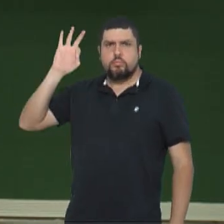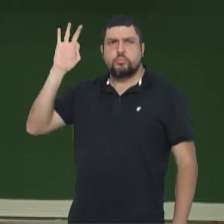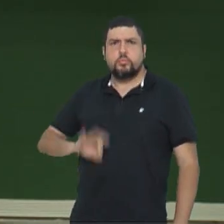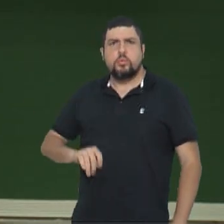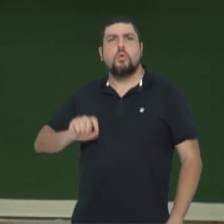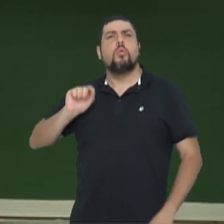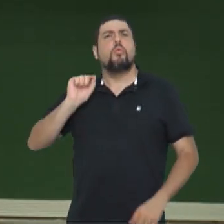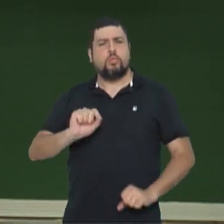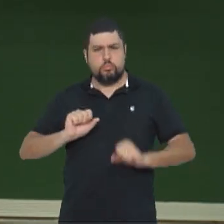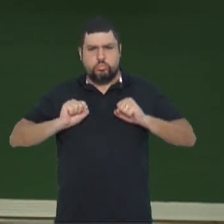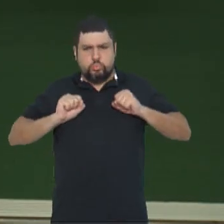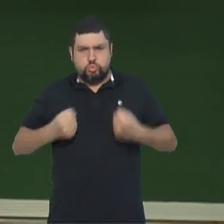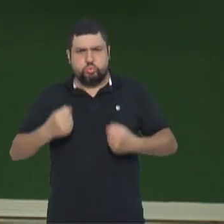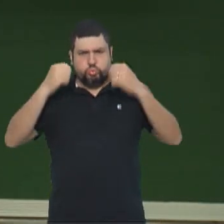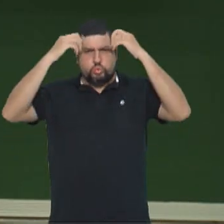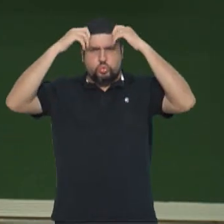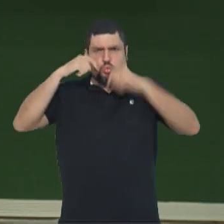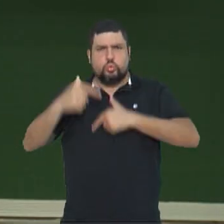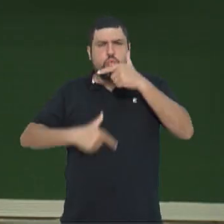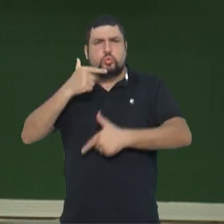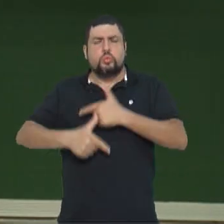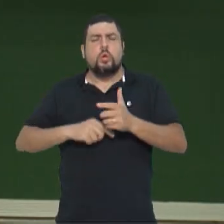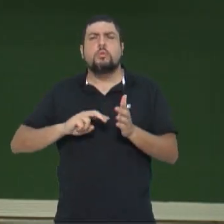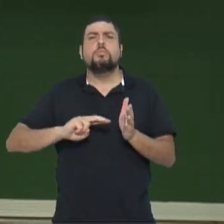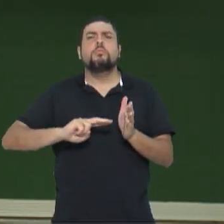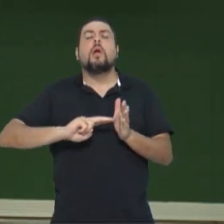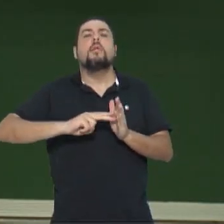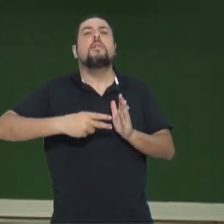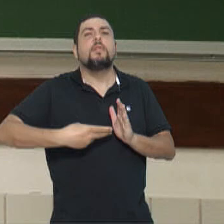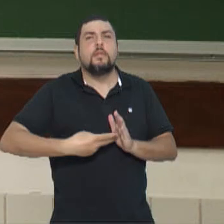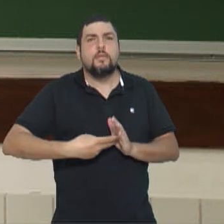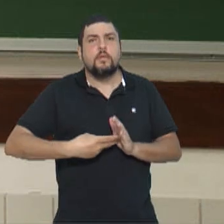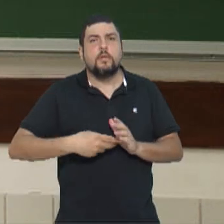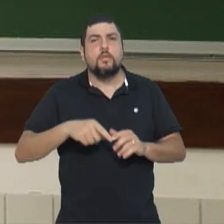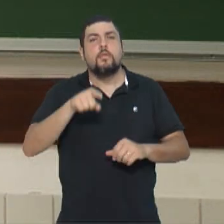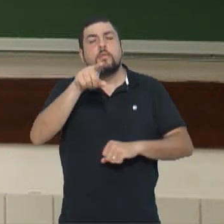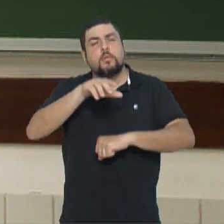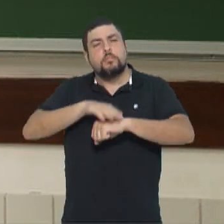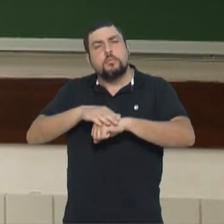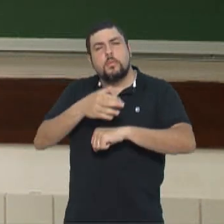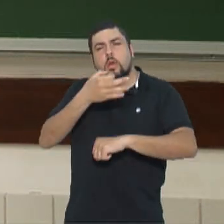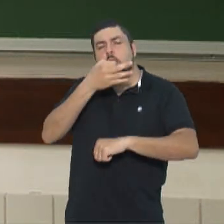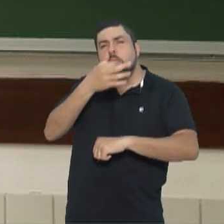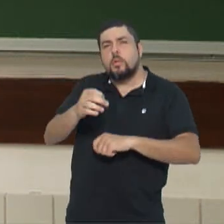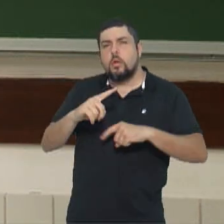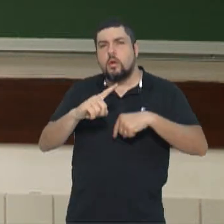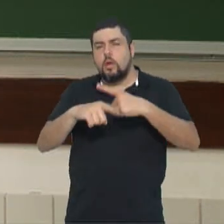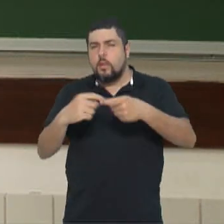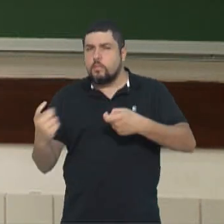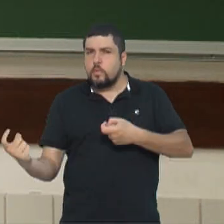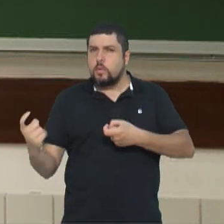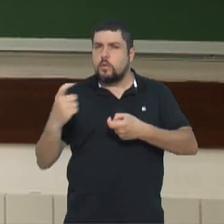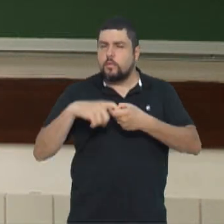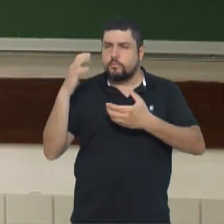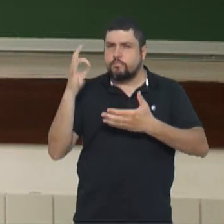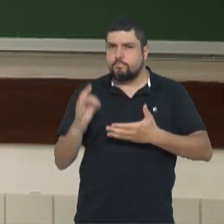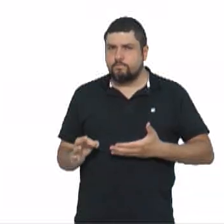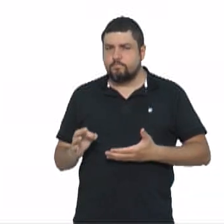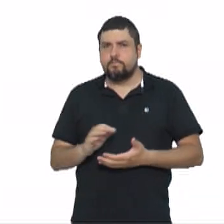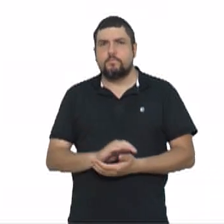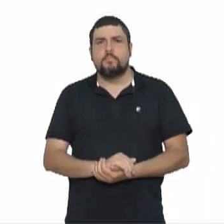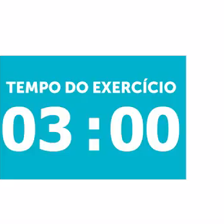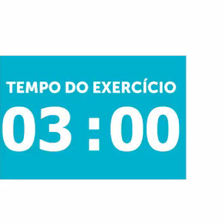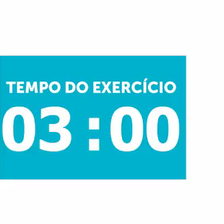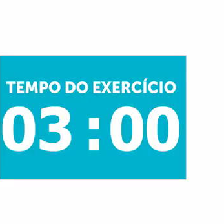de transpiração. Me diga o que ele está querendo dizer com isso, o que, que a gente pode pensar sobre isso, e aí eu volto para a gente continuar nossa aula.